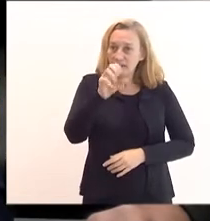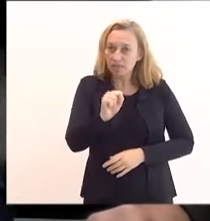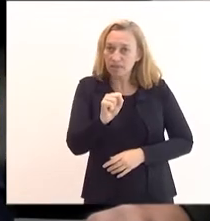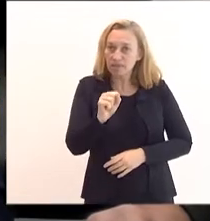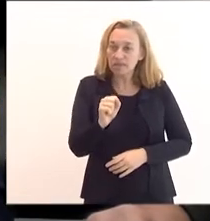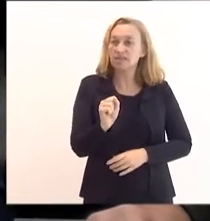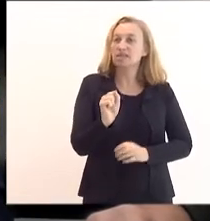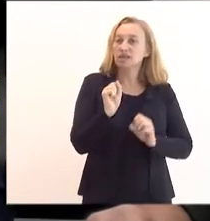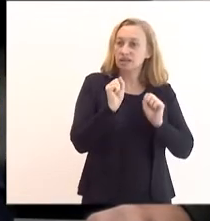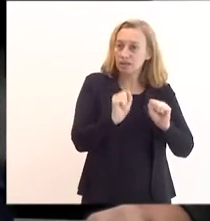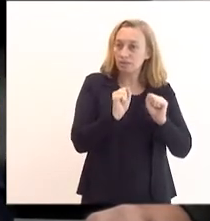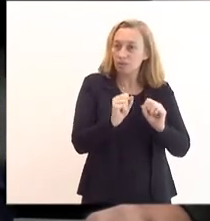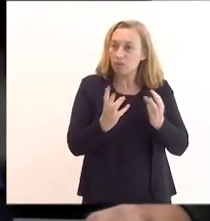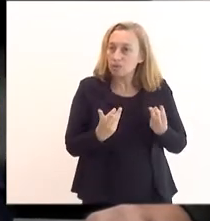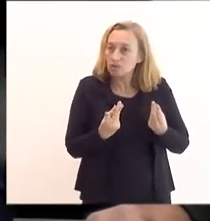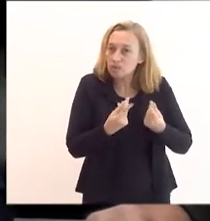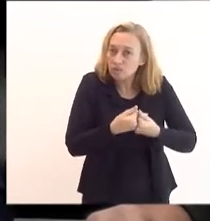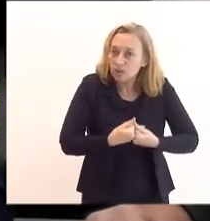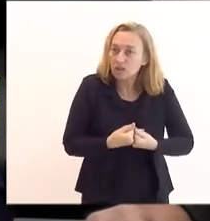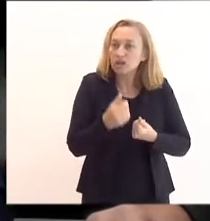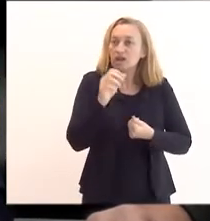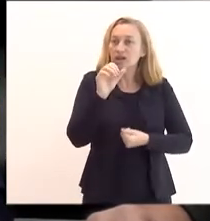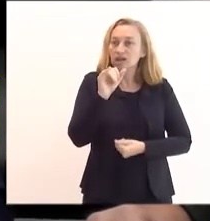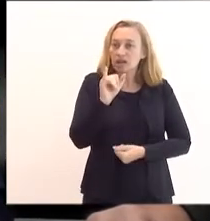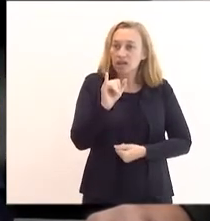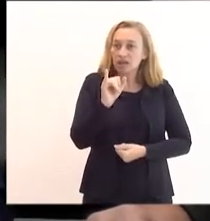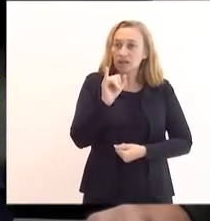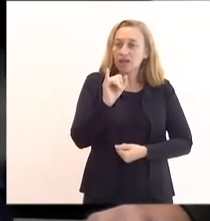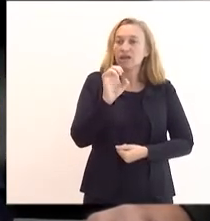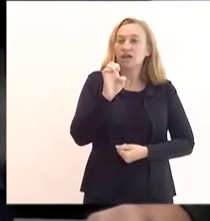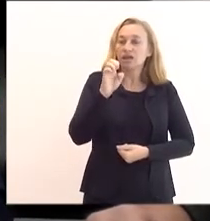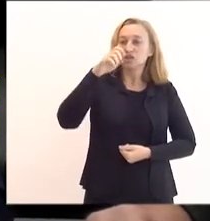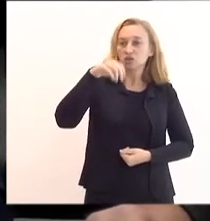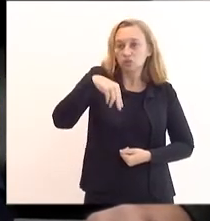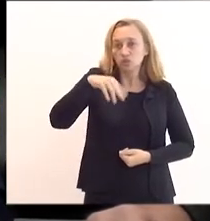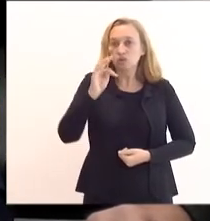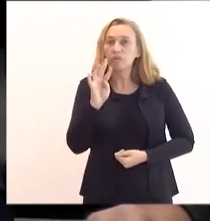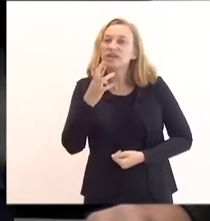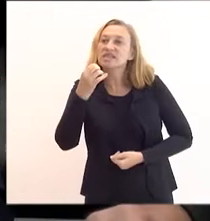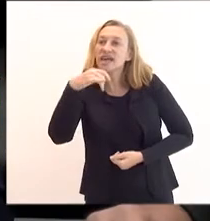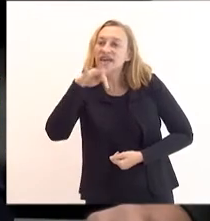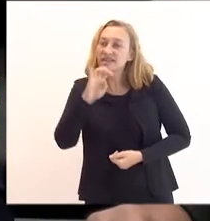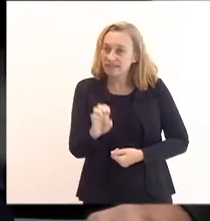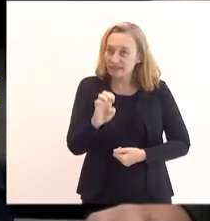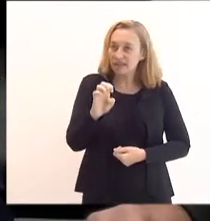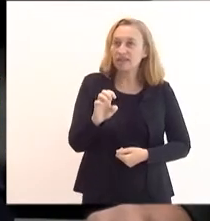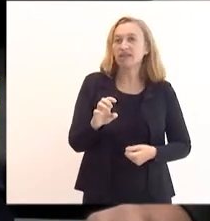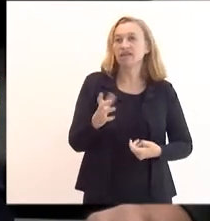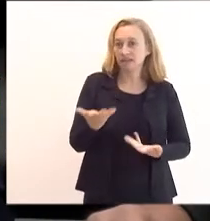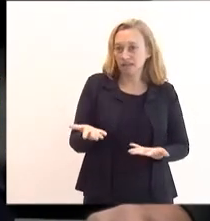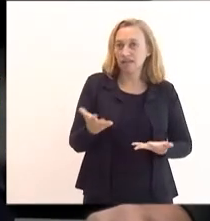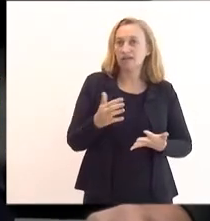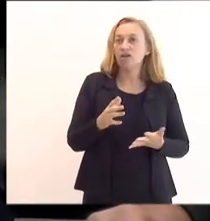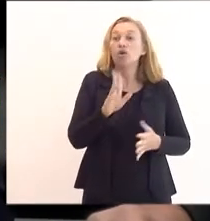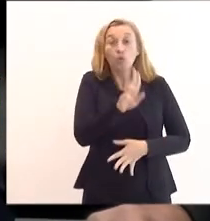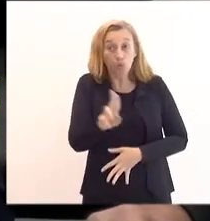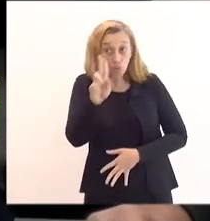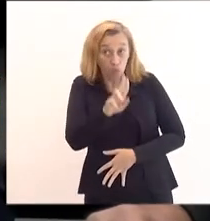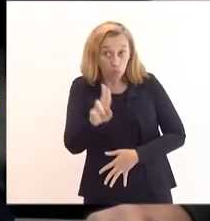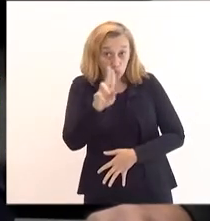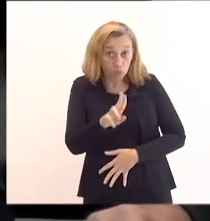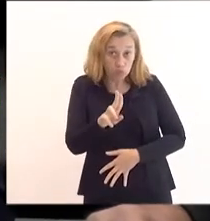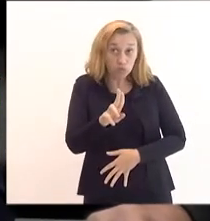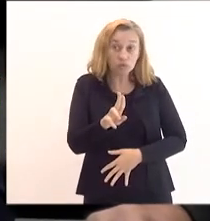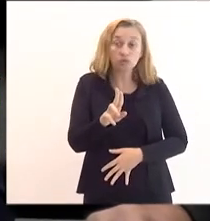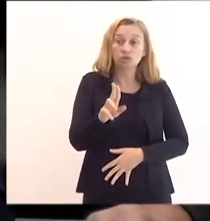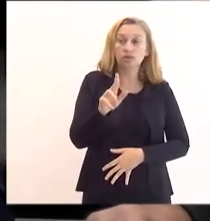podem originar substâncias entorpecentes e psicotrópicas. Ou seja, o uso da planta